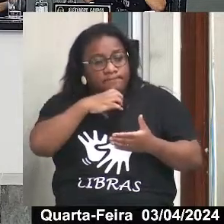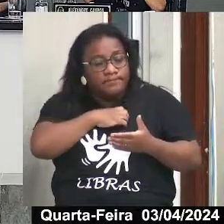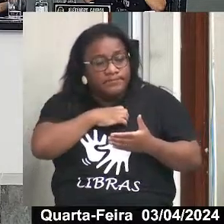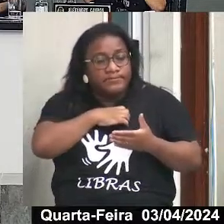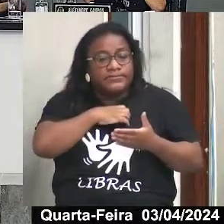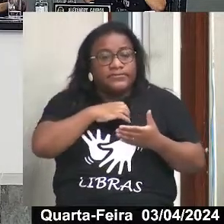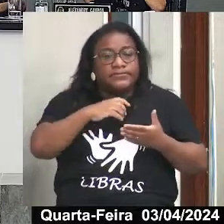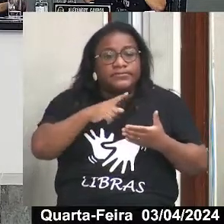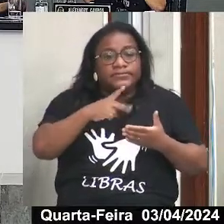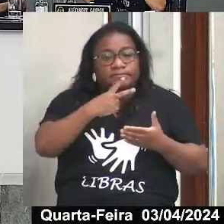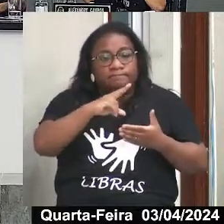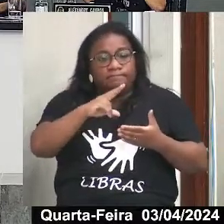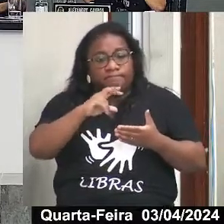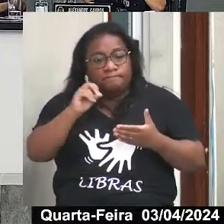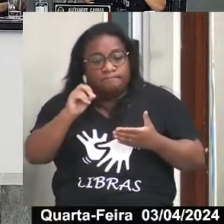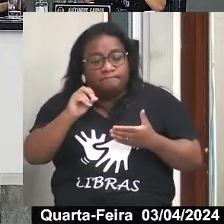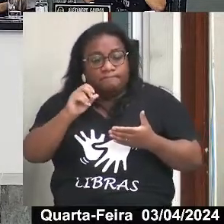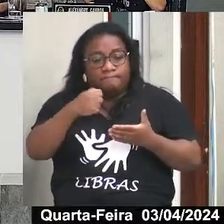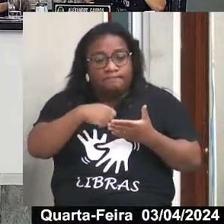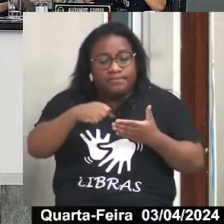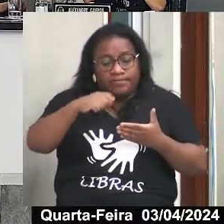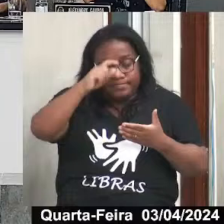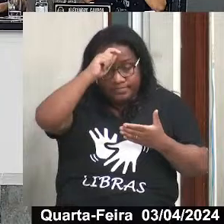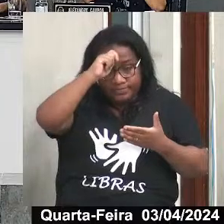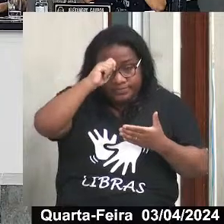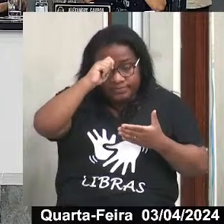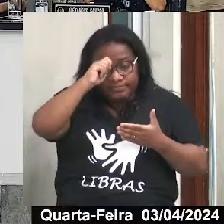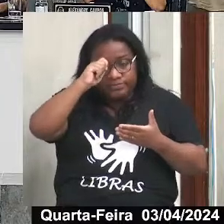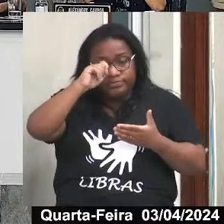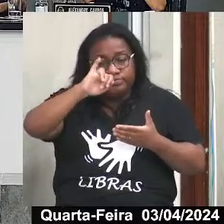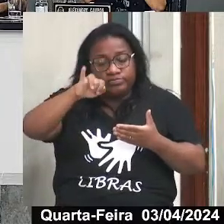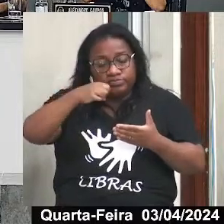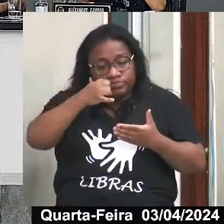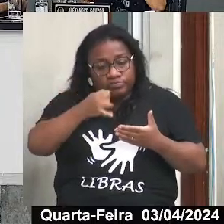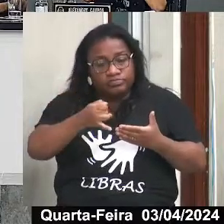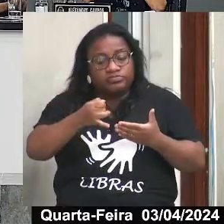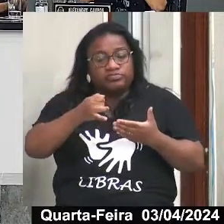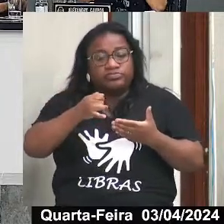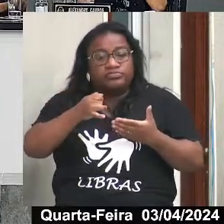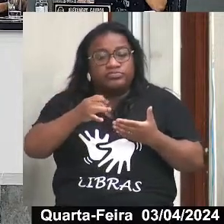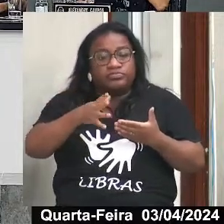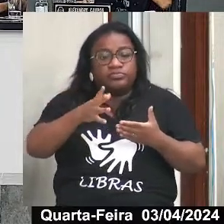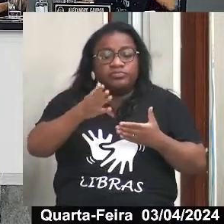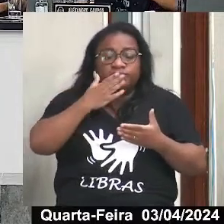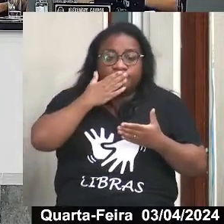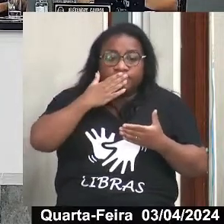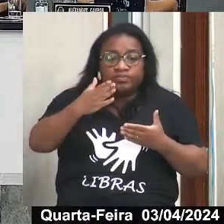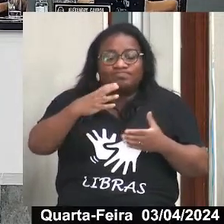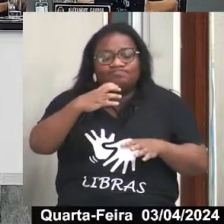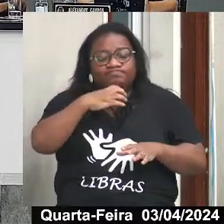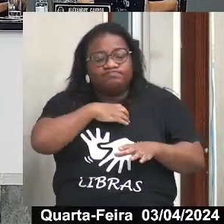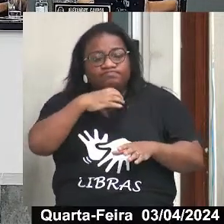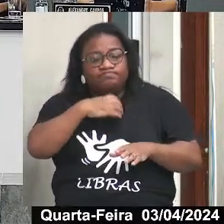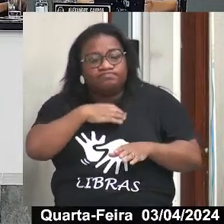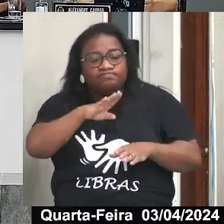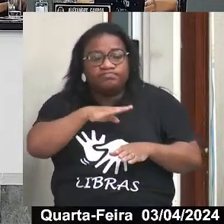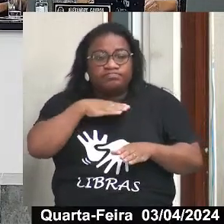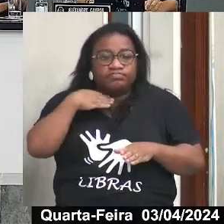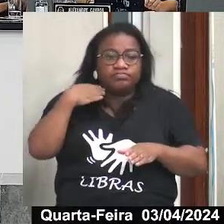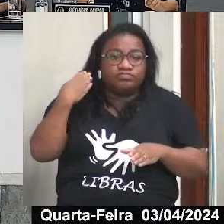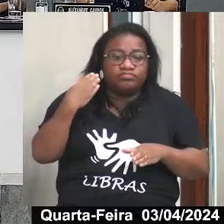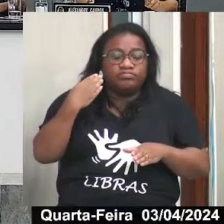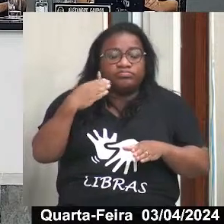Moção 9/24, autoria vereador José de Souza Santos Dedé. Apresenta a moção de pesar